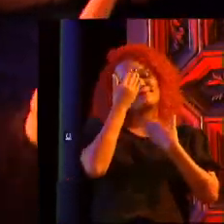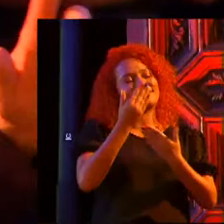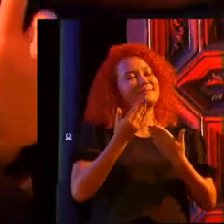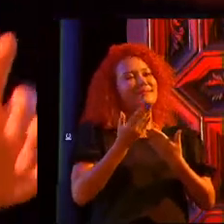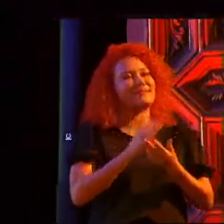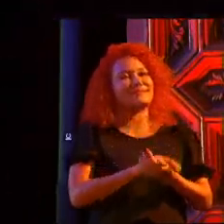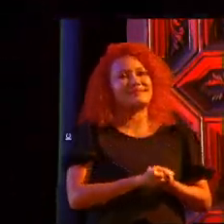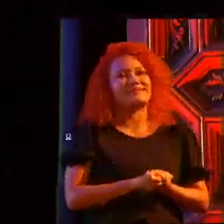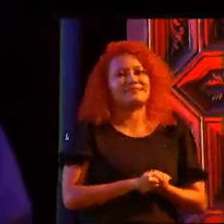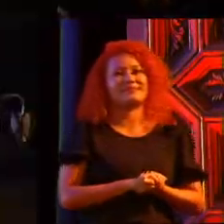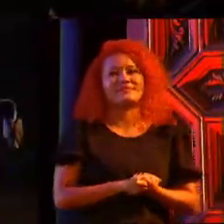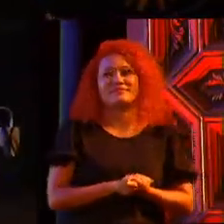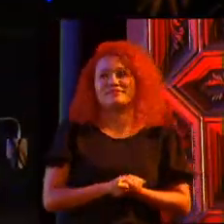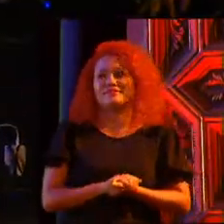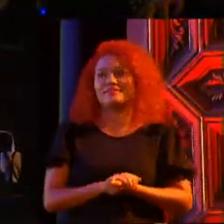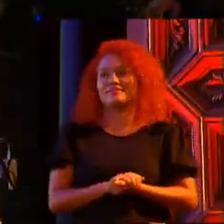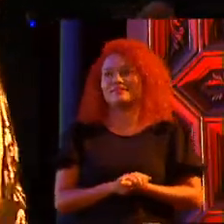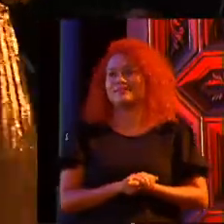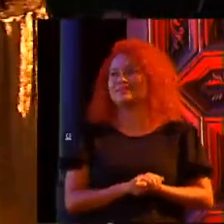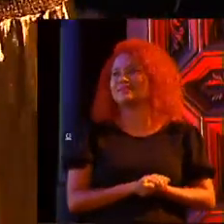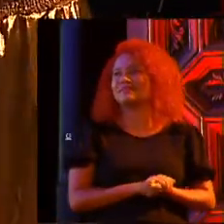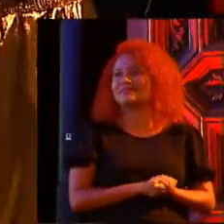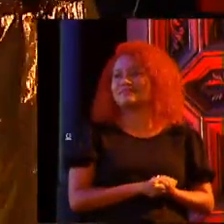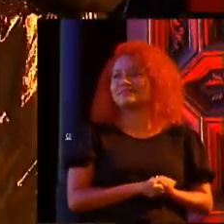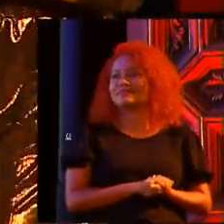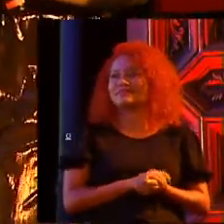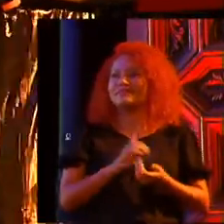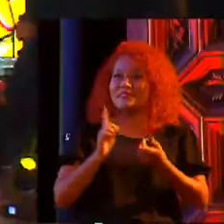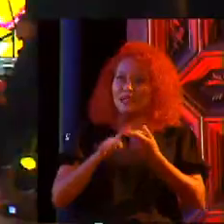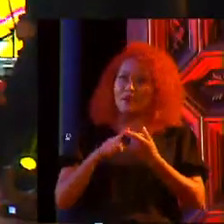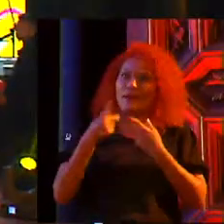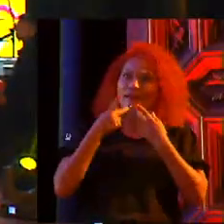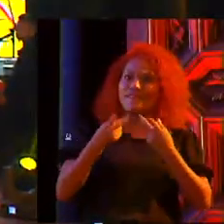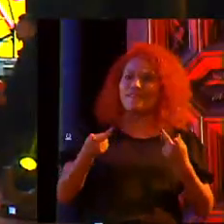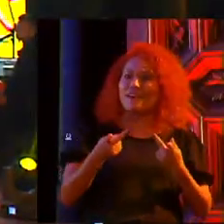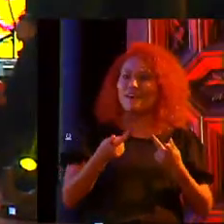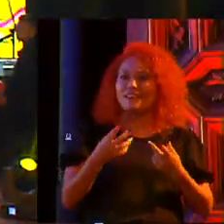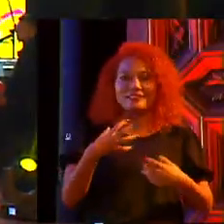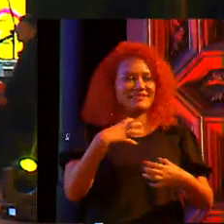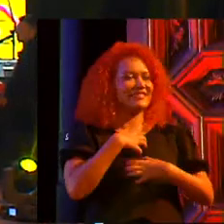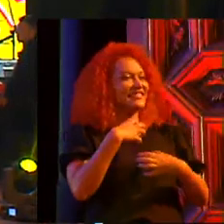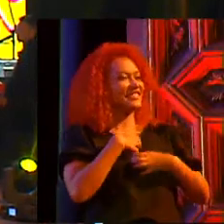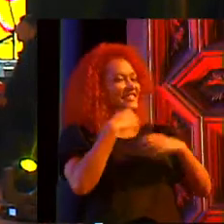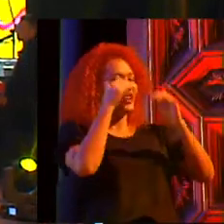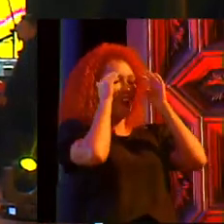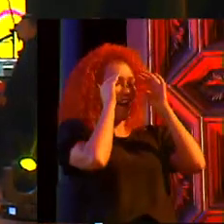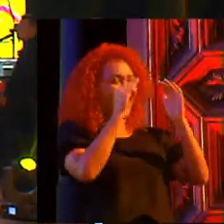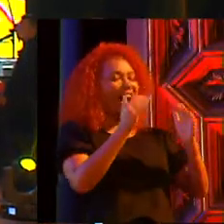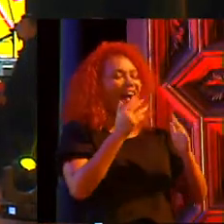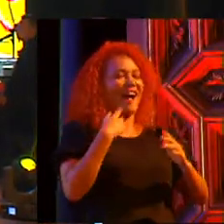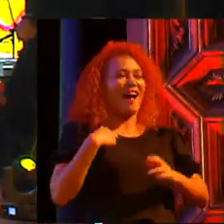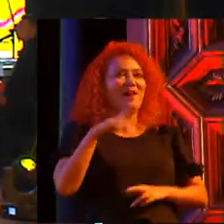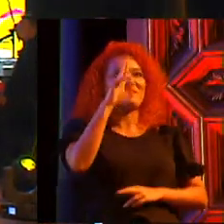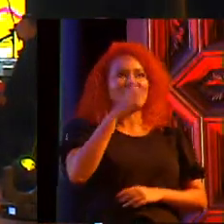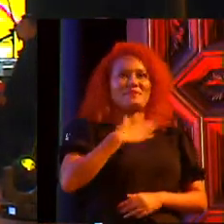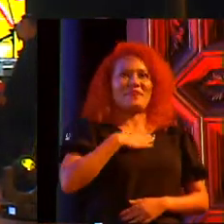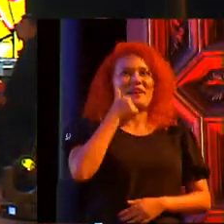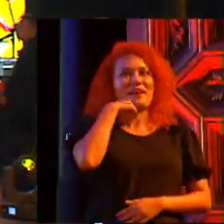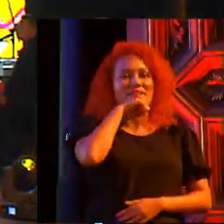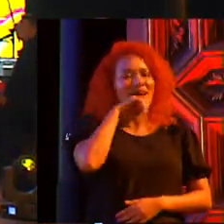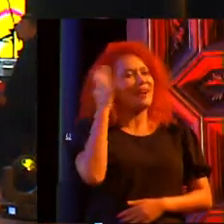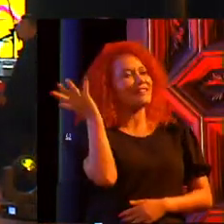gente hoje para a gente. Quer ouvir a voz desse jovem Por favor. Também. Vamos lá. Uma grande honra está aqui presente, representando minha mãe, a